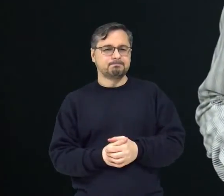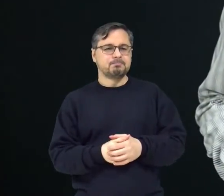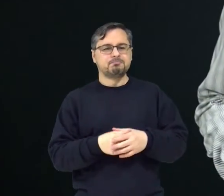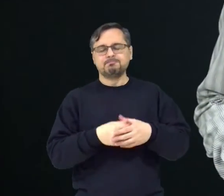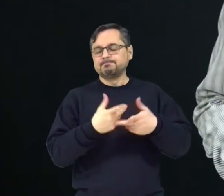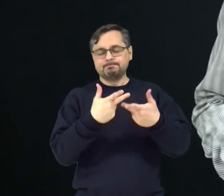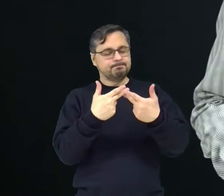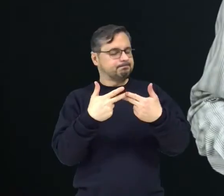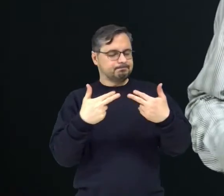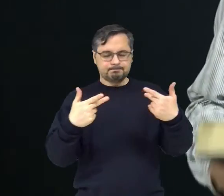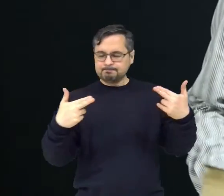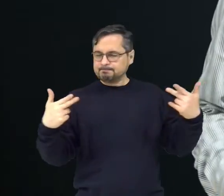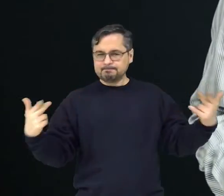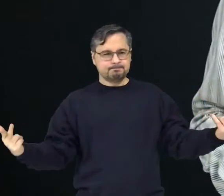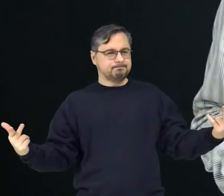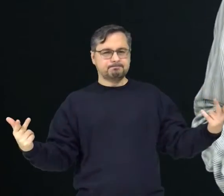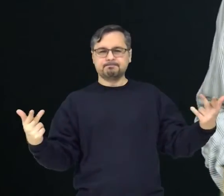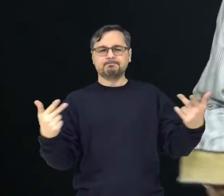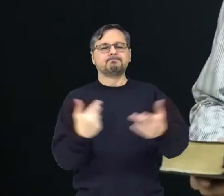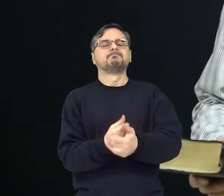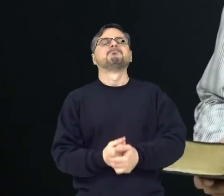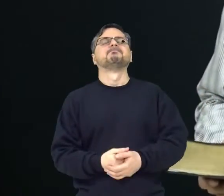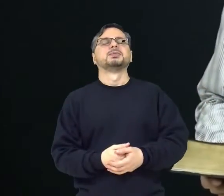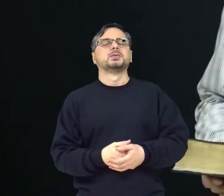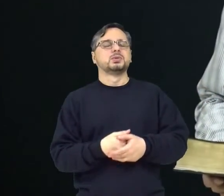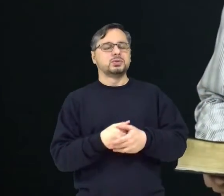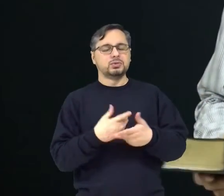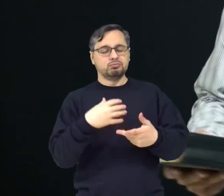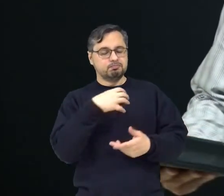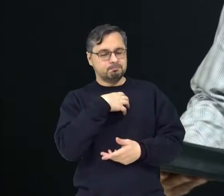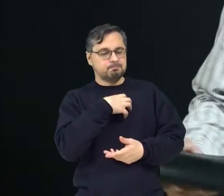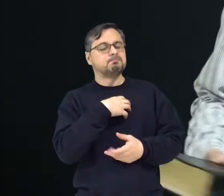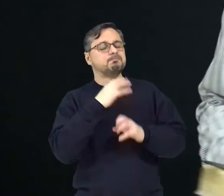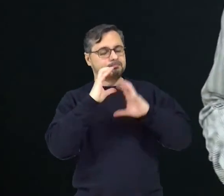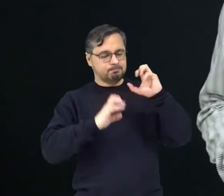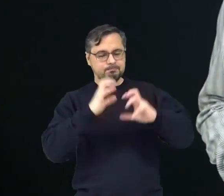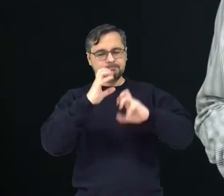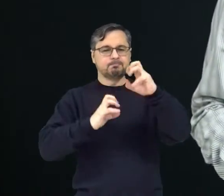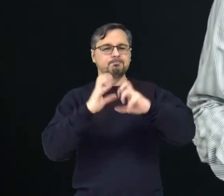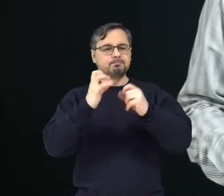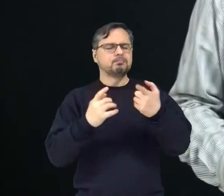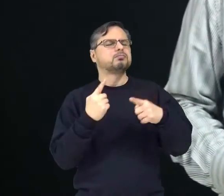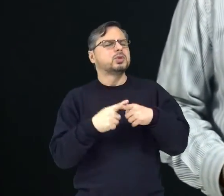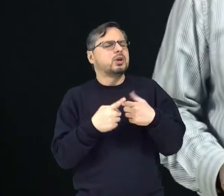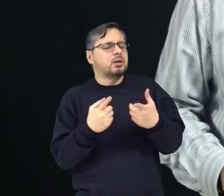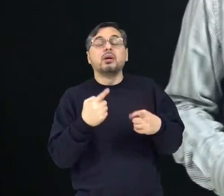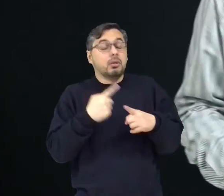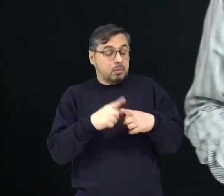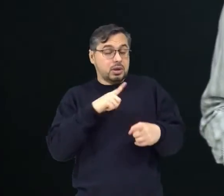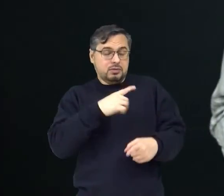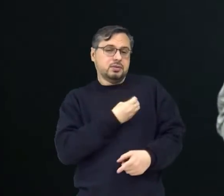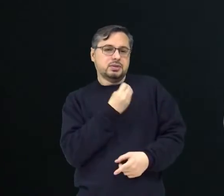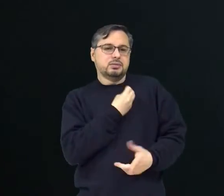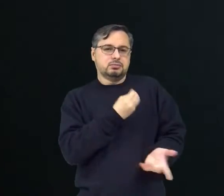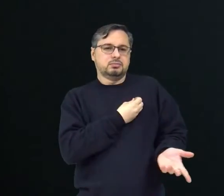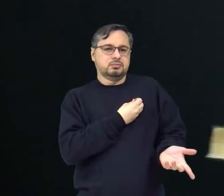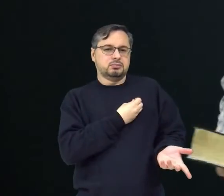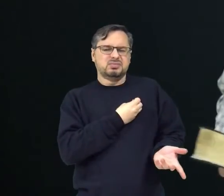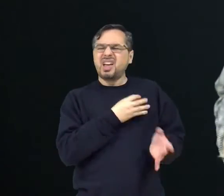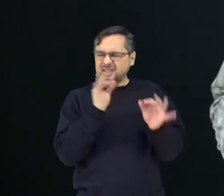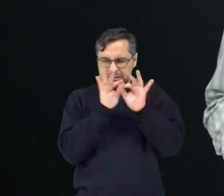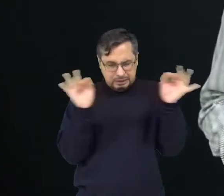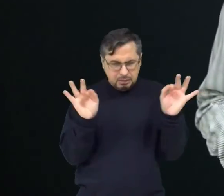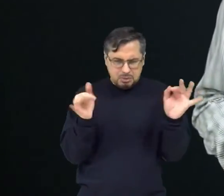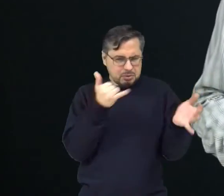vários âmbitos da sua vida. Por quê? Porque você está vivo. Me perdoe a simplicidade da explicação, mas